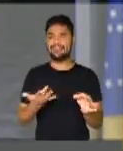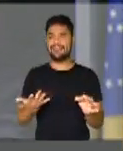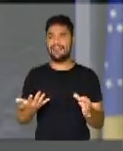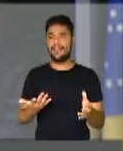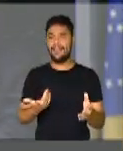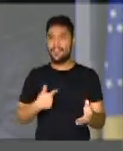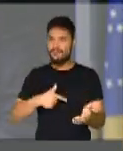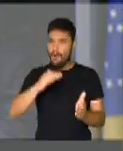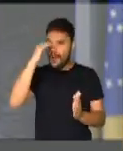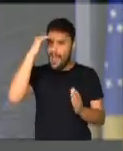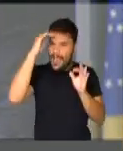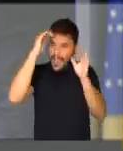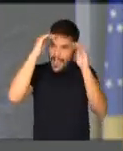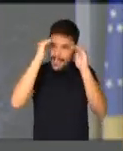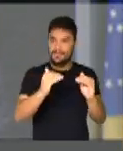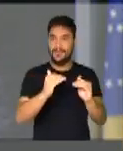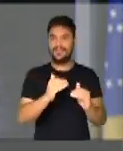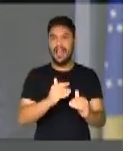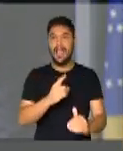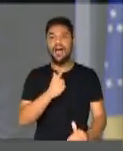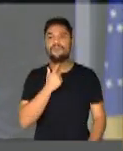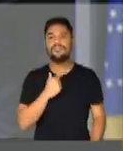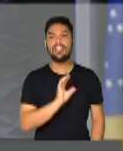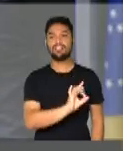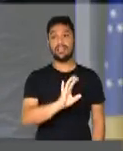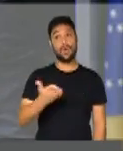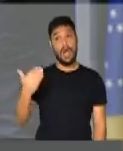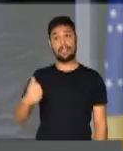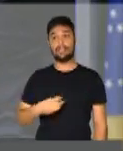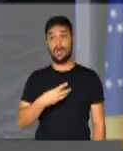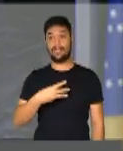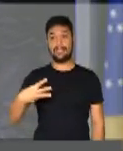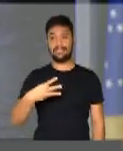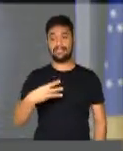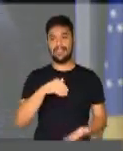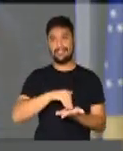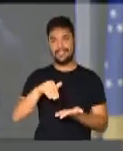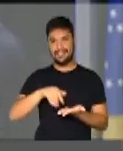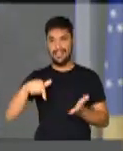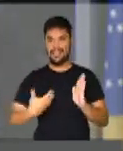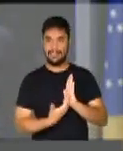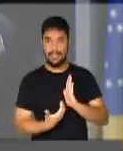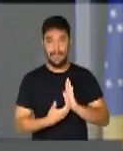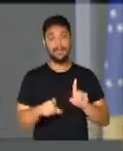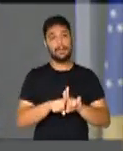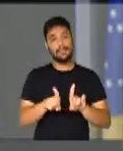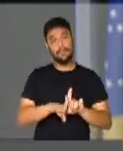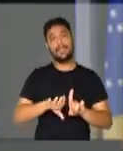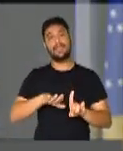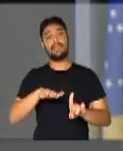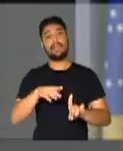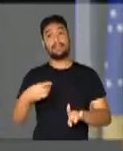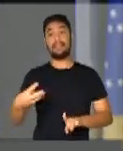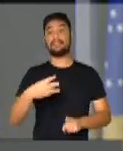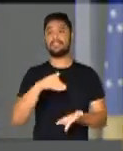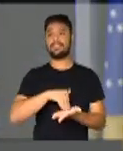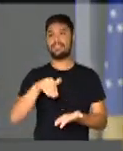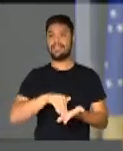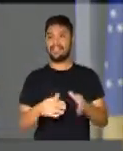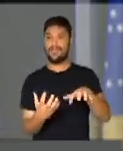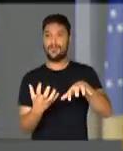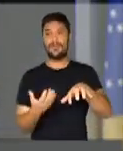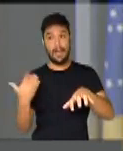assim como cumpri com o meu mistério como terceiro secretário aqui na Câmara dos Deputados e terceiro secretário do Congresso